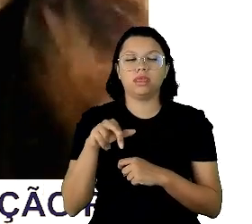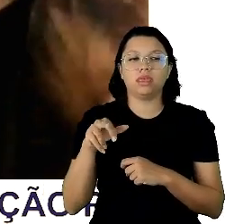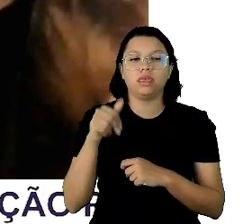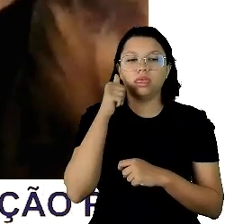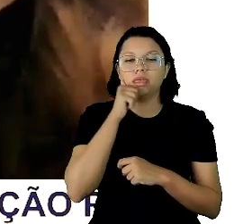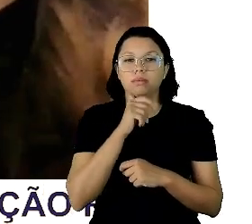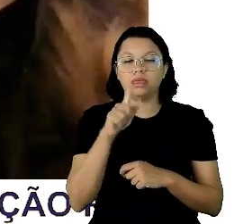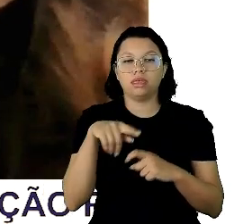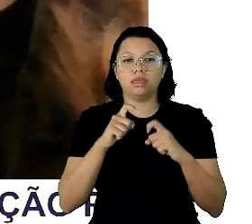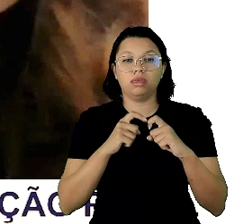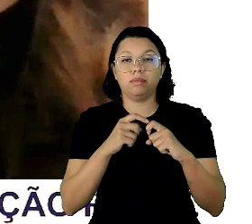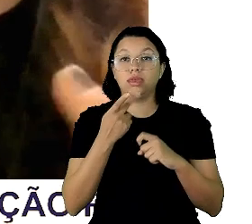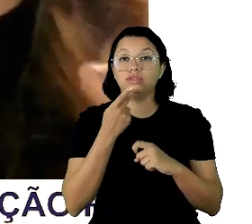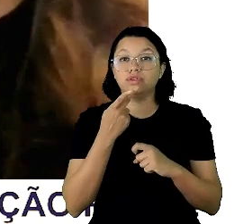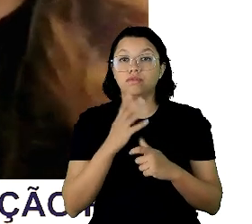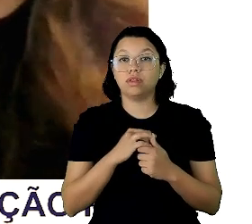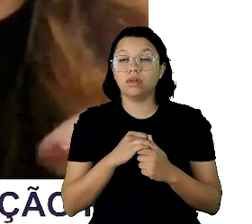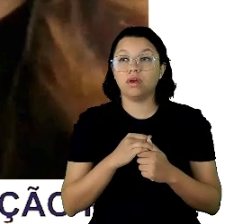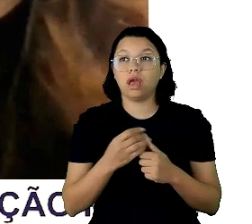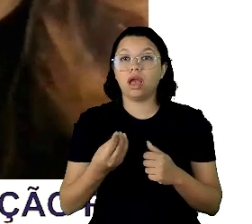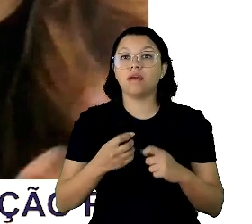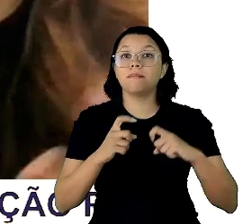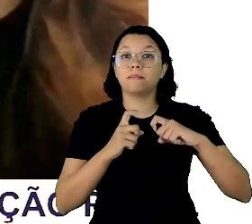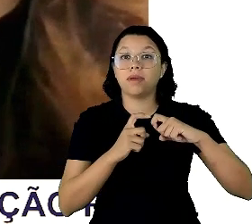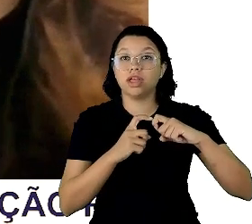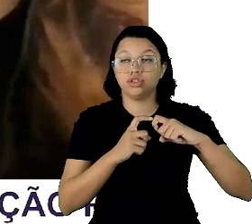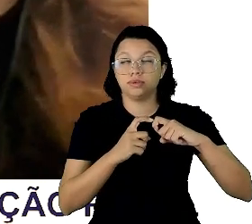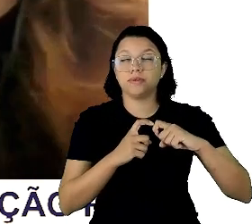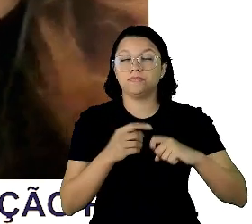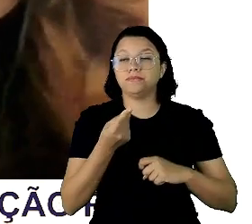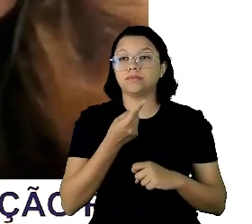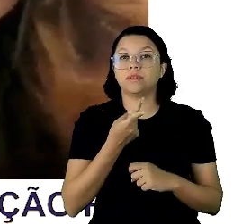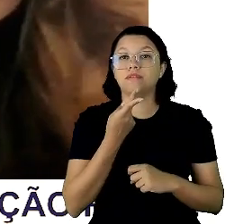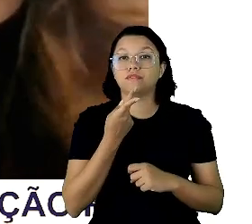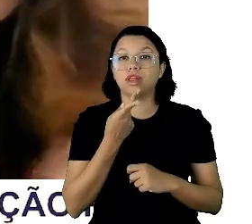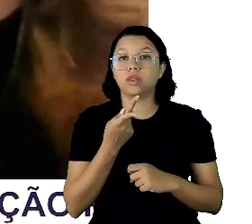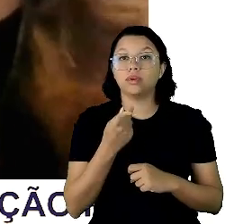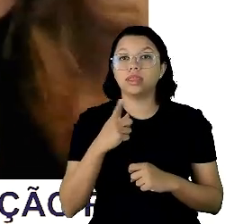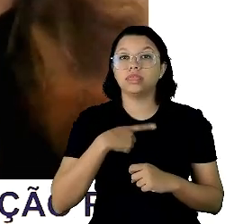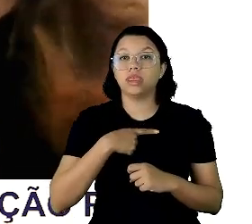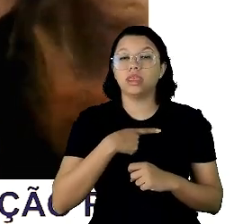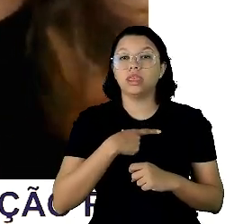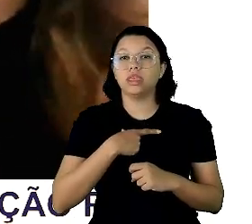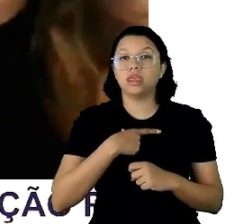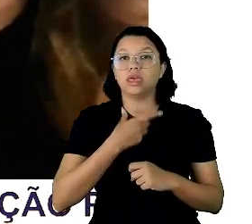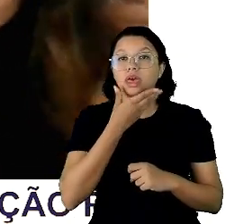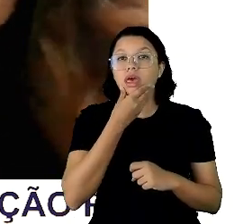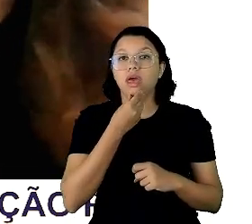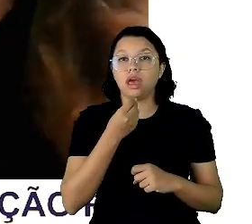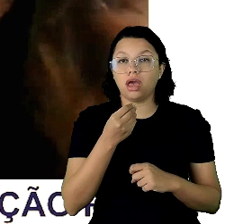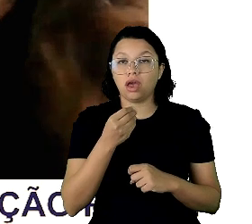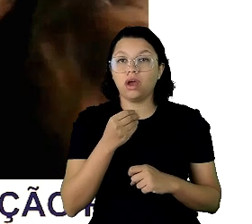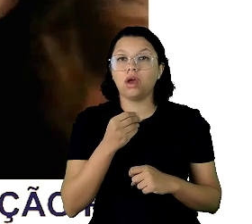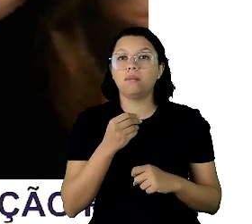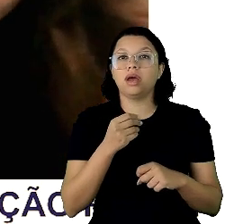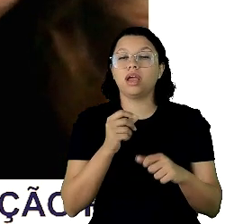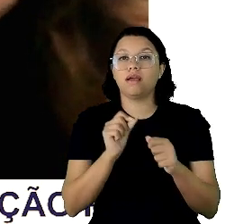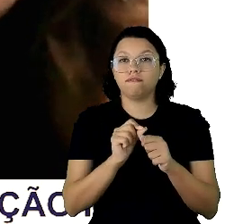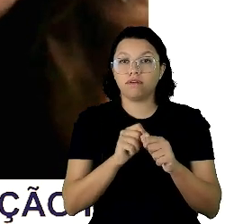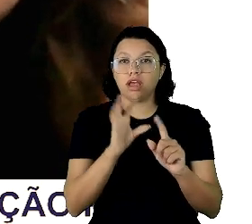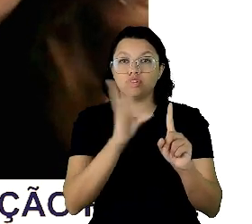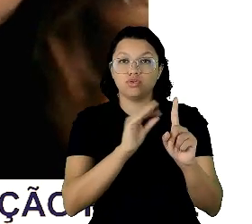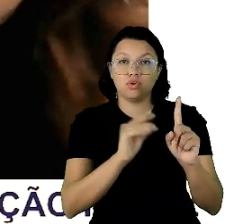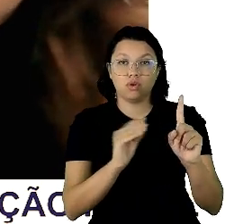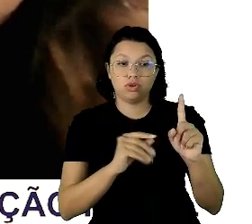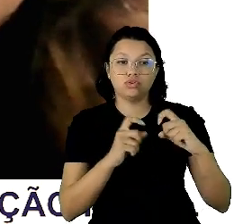é que existe a pessoa que pratica o estupro por um impulso sexual e tal, mas